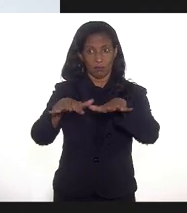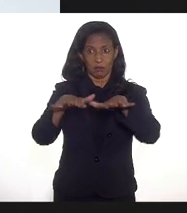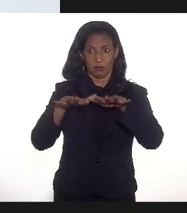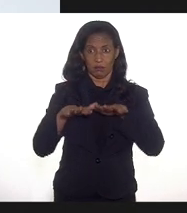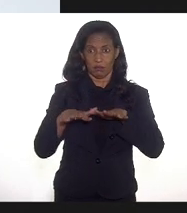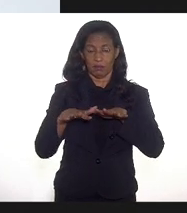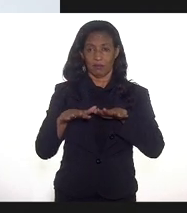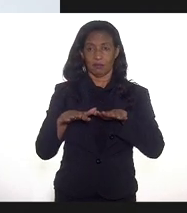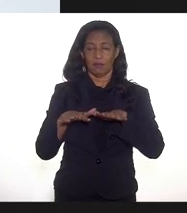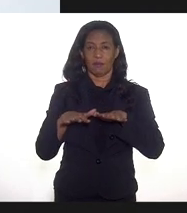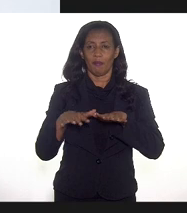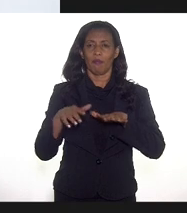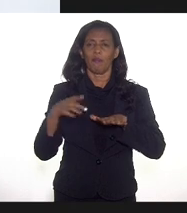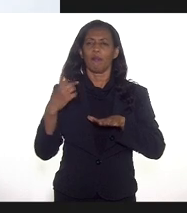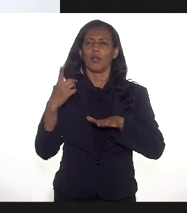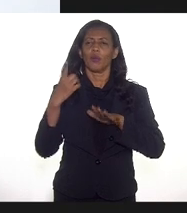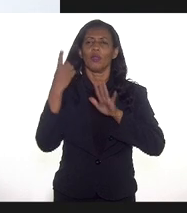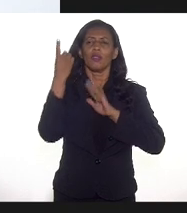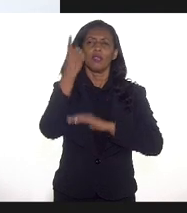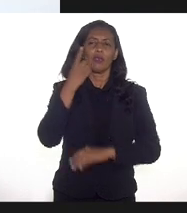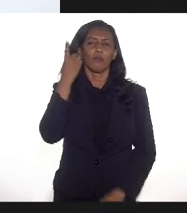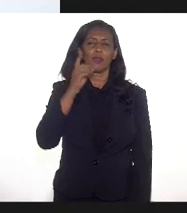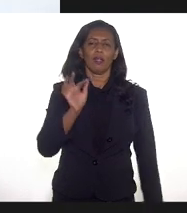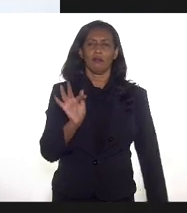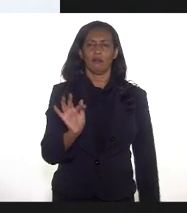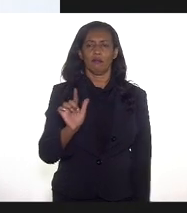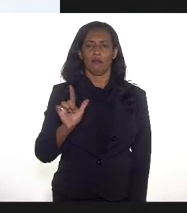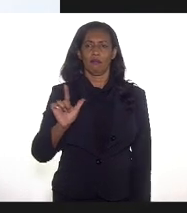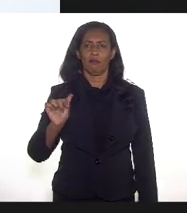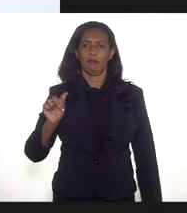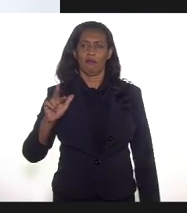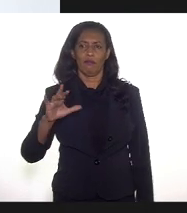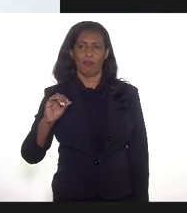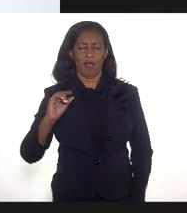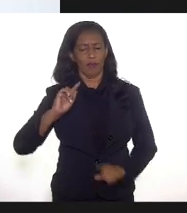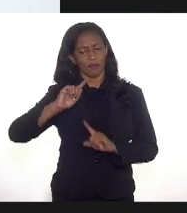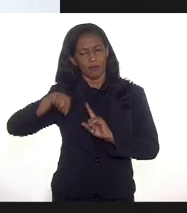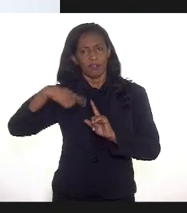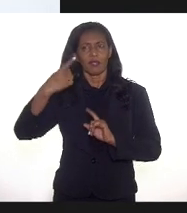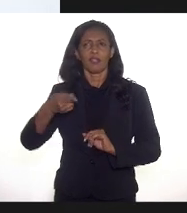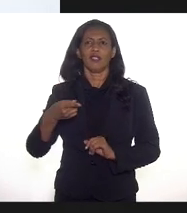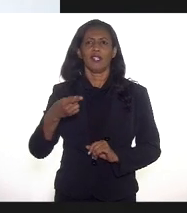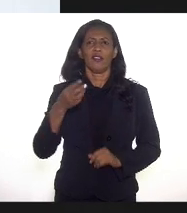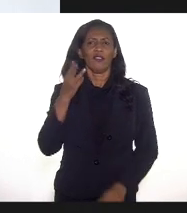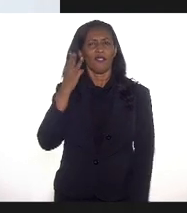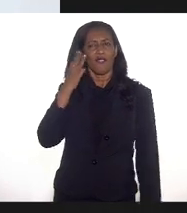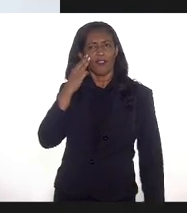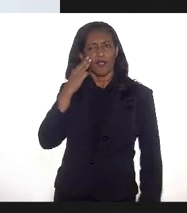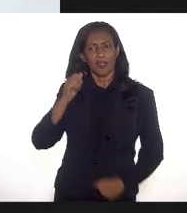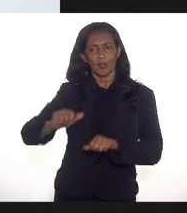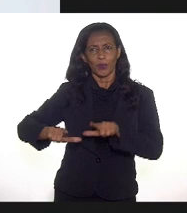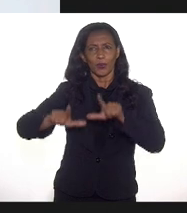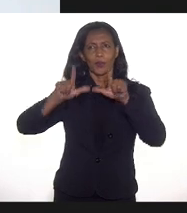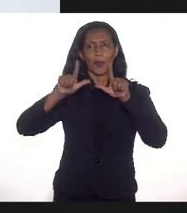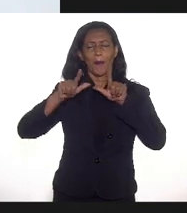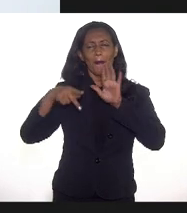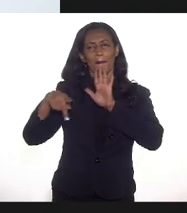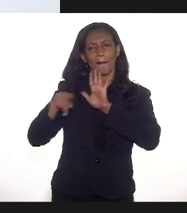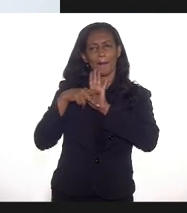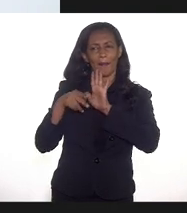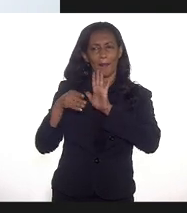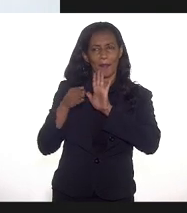deputado Flávio Serafini. Semanas depois, o deputado Valdec Carneiro apresentou a proposta de